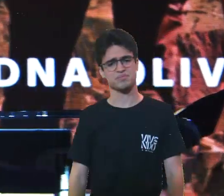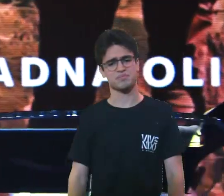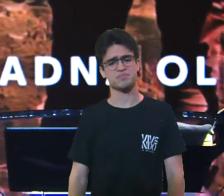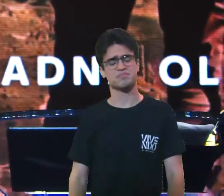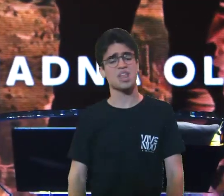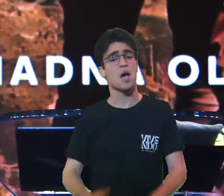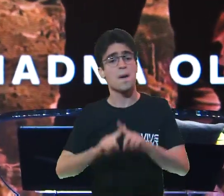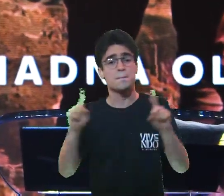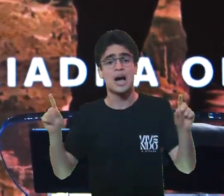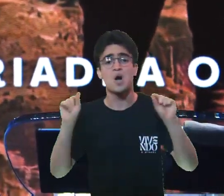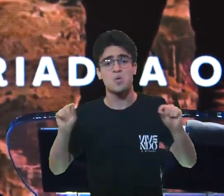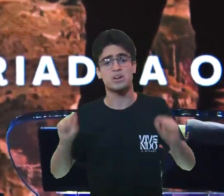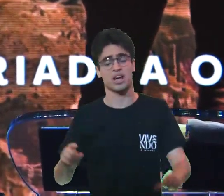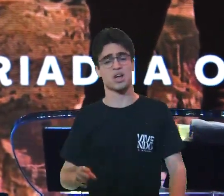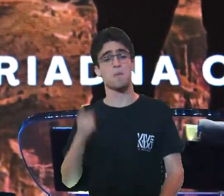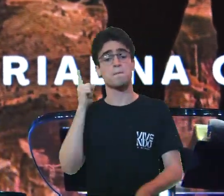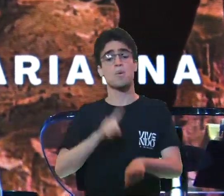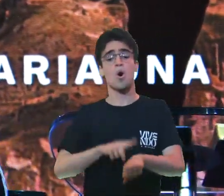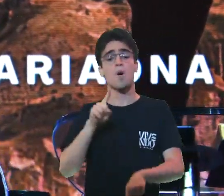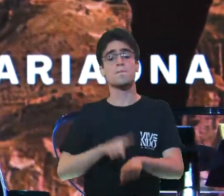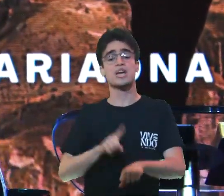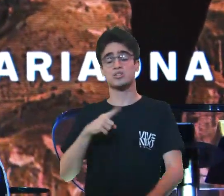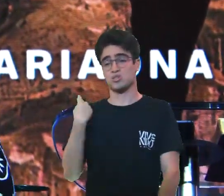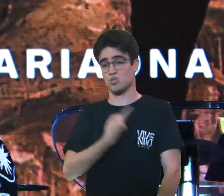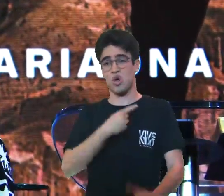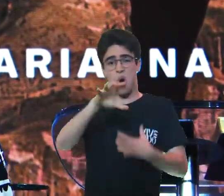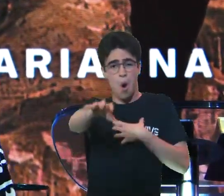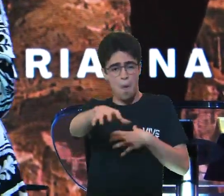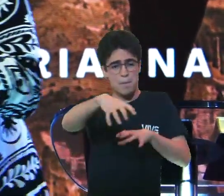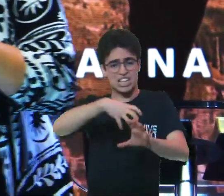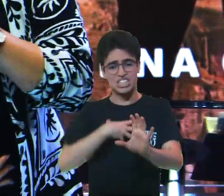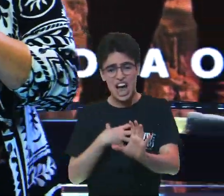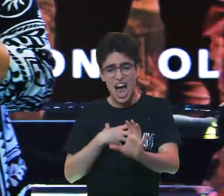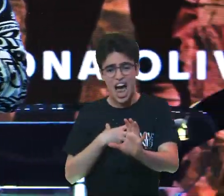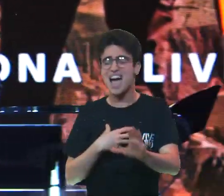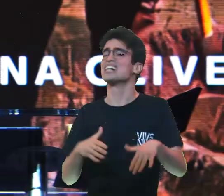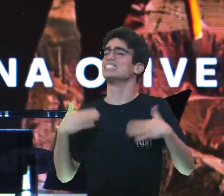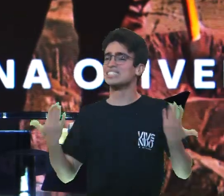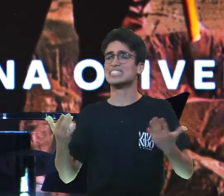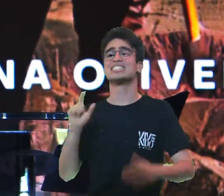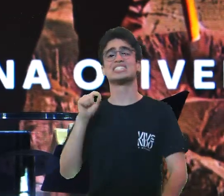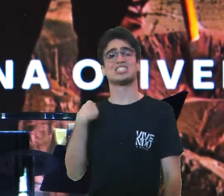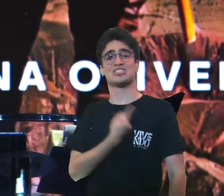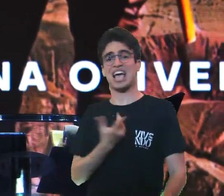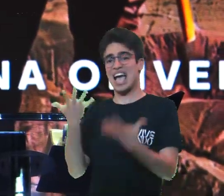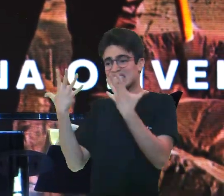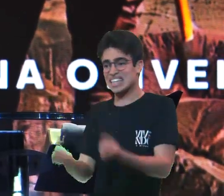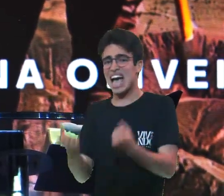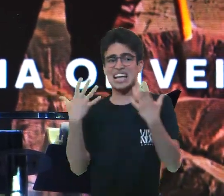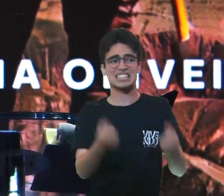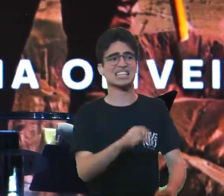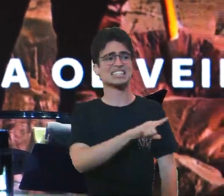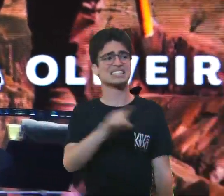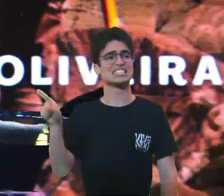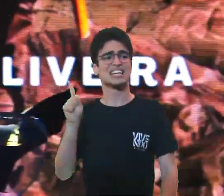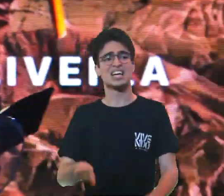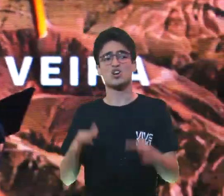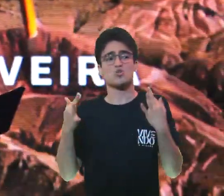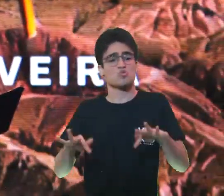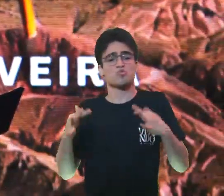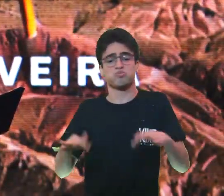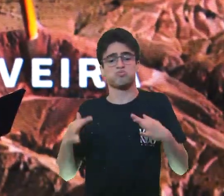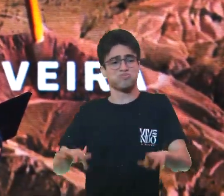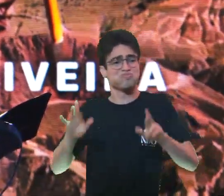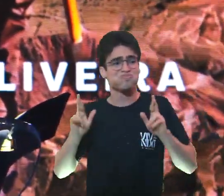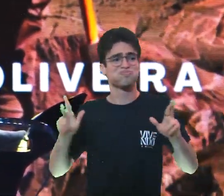Mas quando nós somos tomados por compaixão, nós vamos abraçar uma dor que não é nossa. Nós vamos